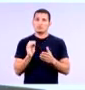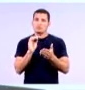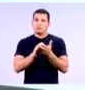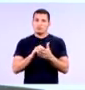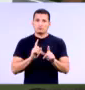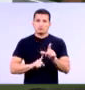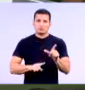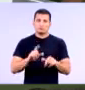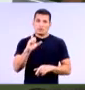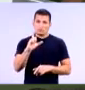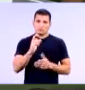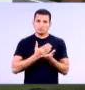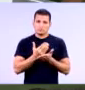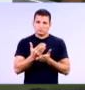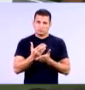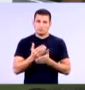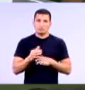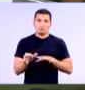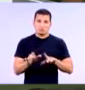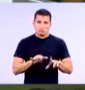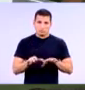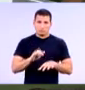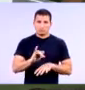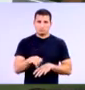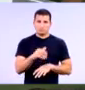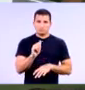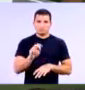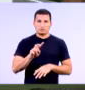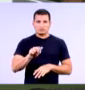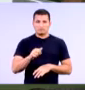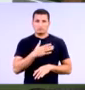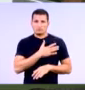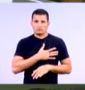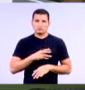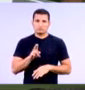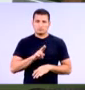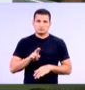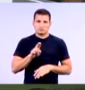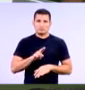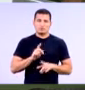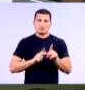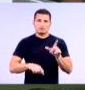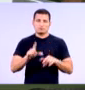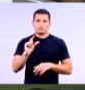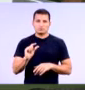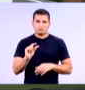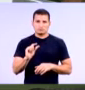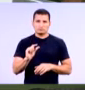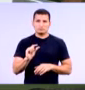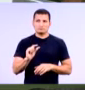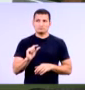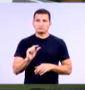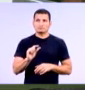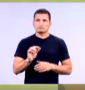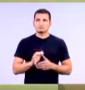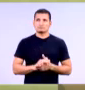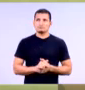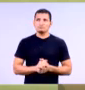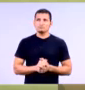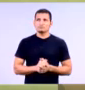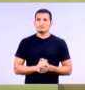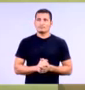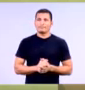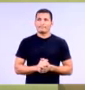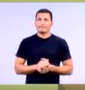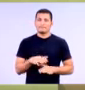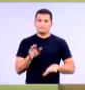no início. E os programadores Java gostam de utilizar para métodos e atributos letras minúsculas. Isso mesmo. E